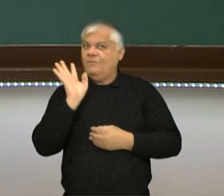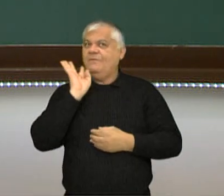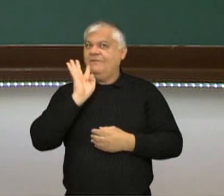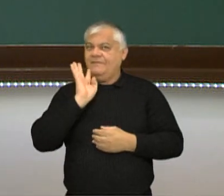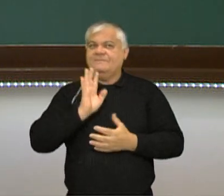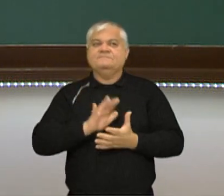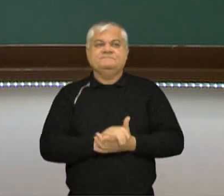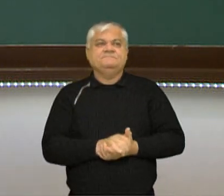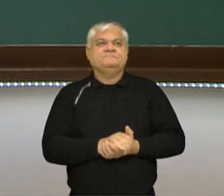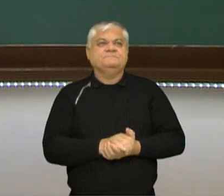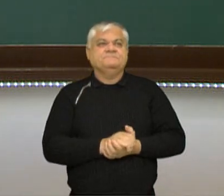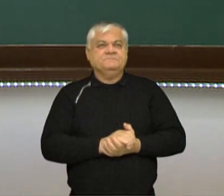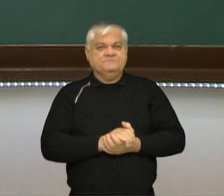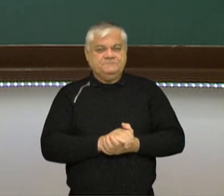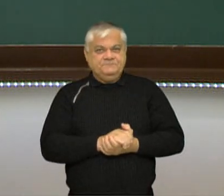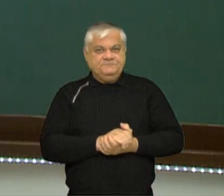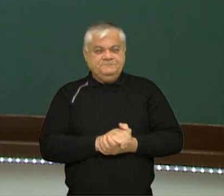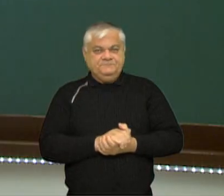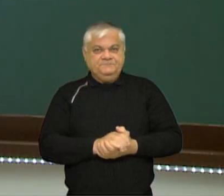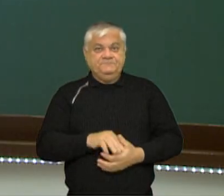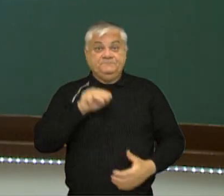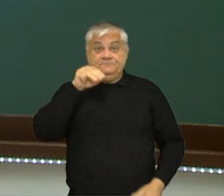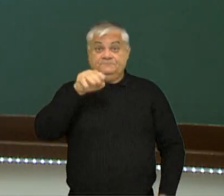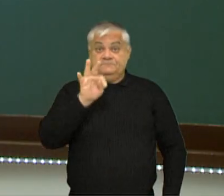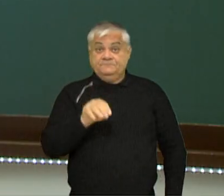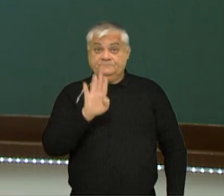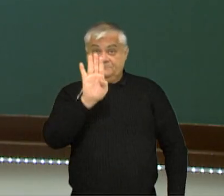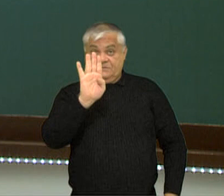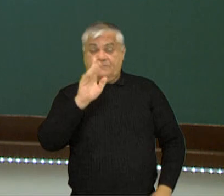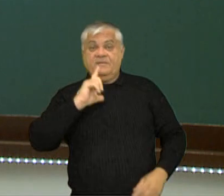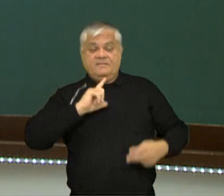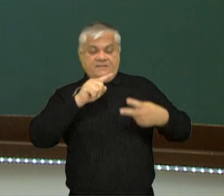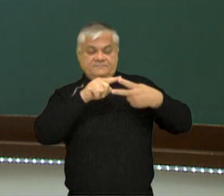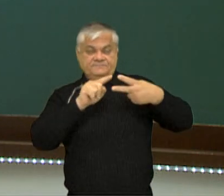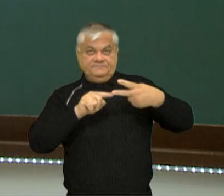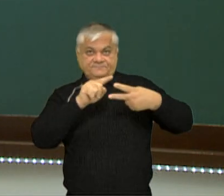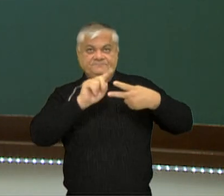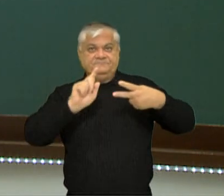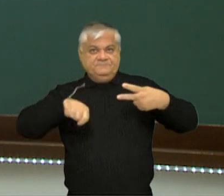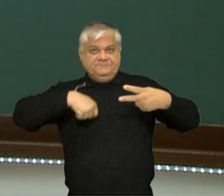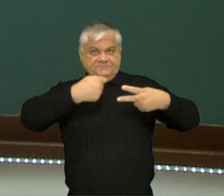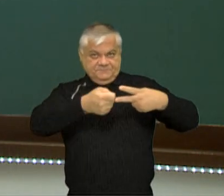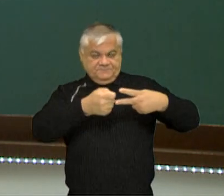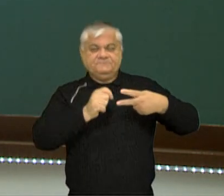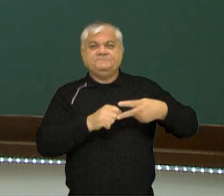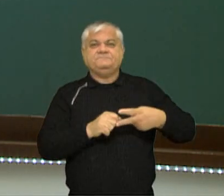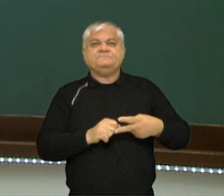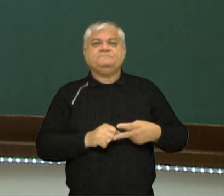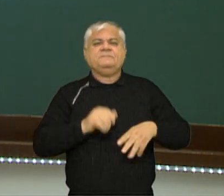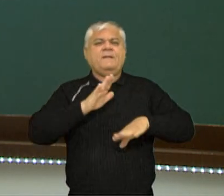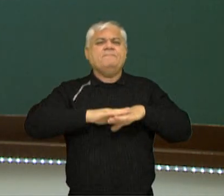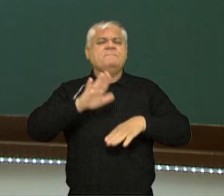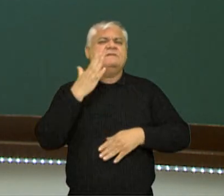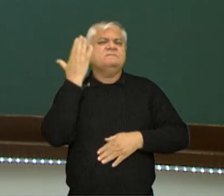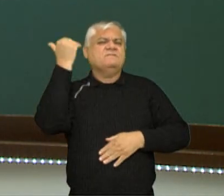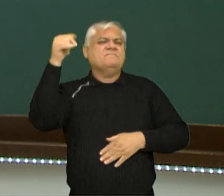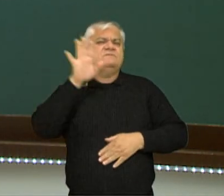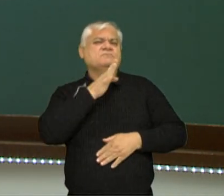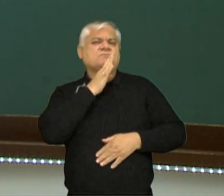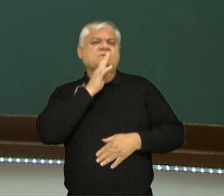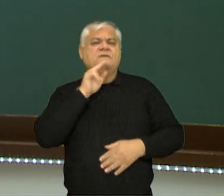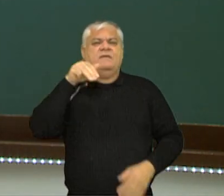fazer. No mountain bike, nós temos duas siglas básicas aqui. A mais conhecida é